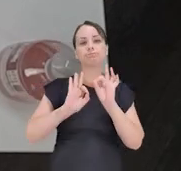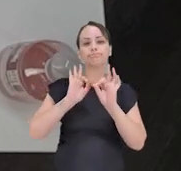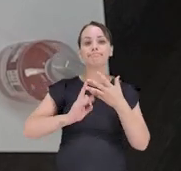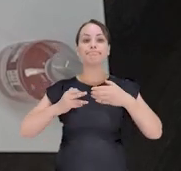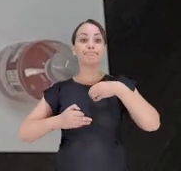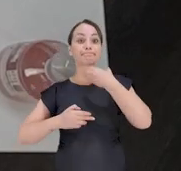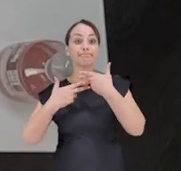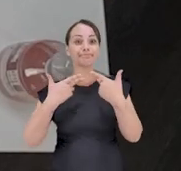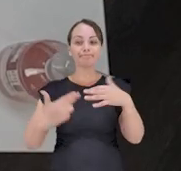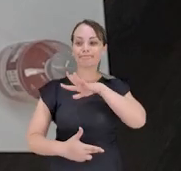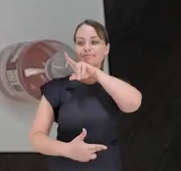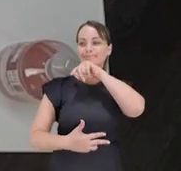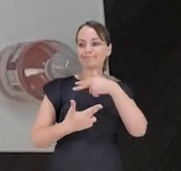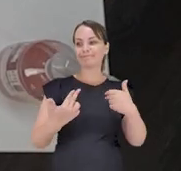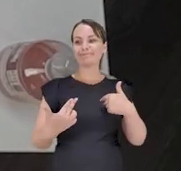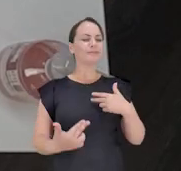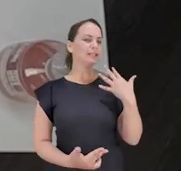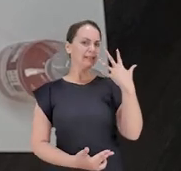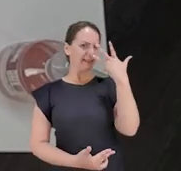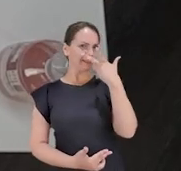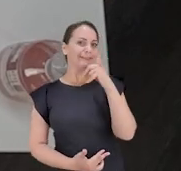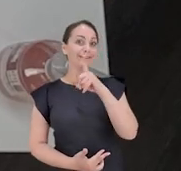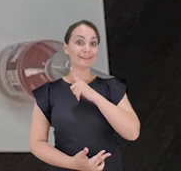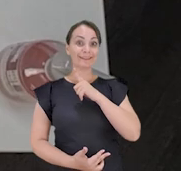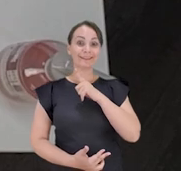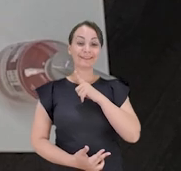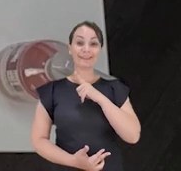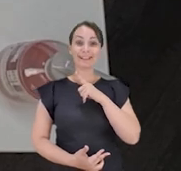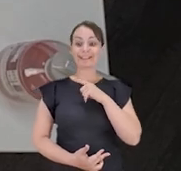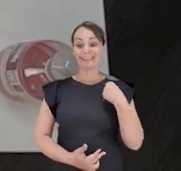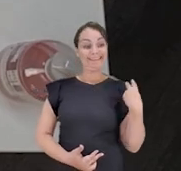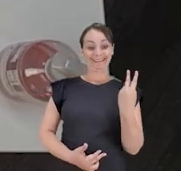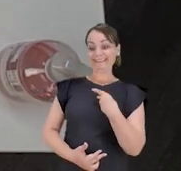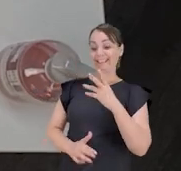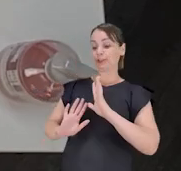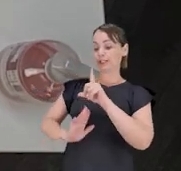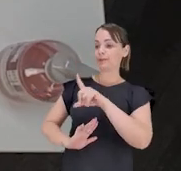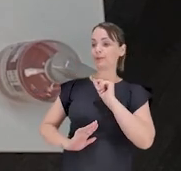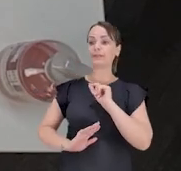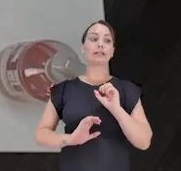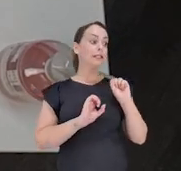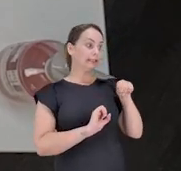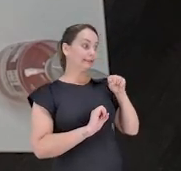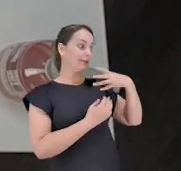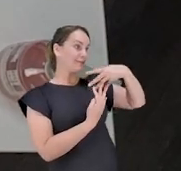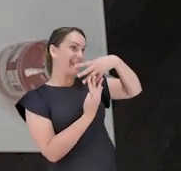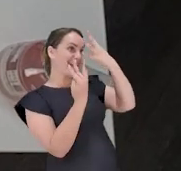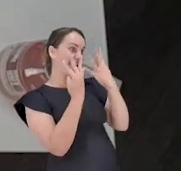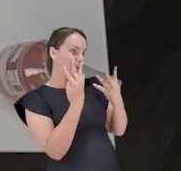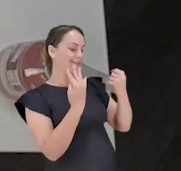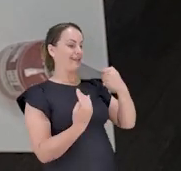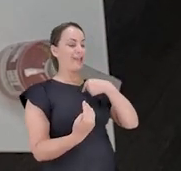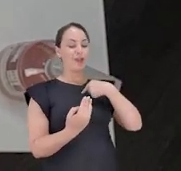animais, enfim. Muito, muito lindo. E a gente já escolheu o nosso aqui. Sim. Você escolheu o de arco-íris, eu escolhi o